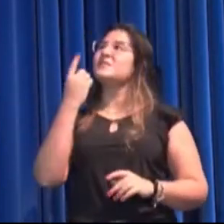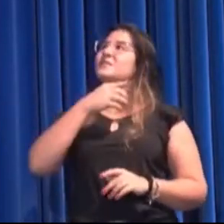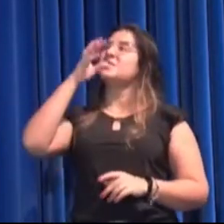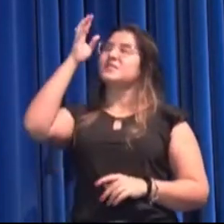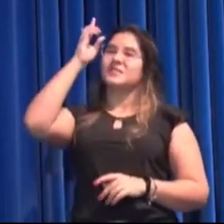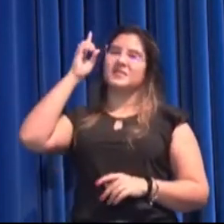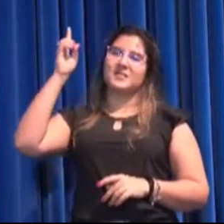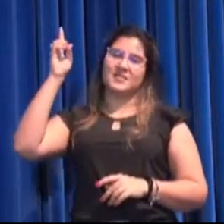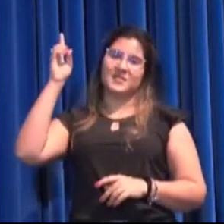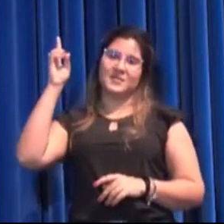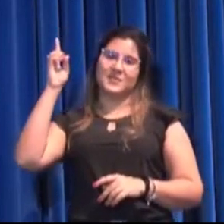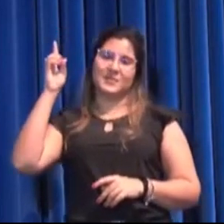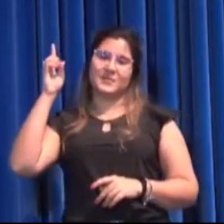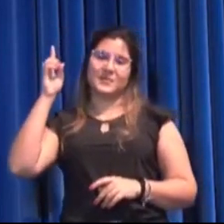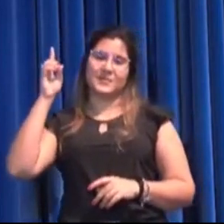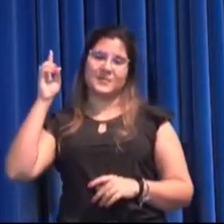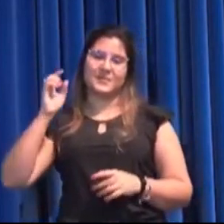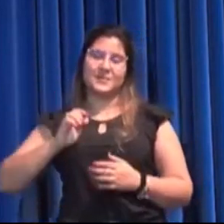prestando